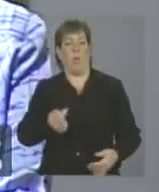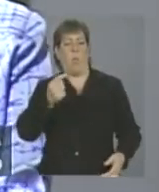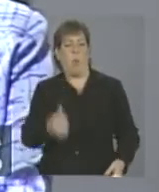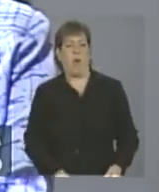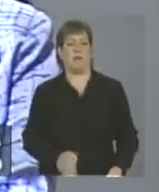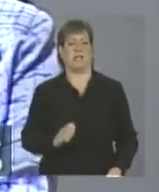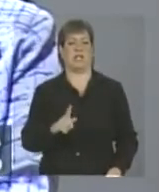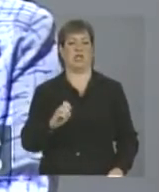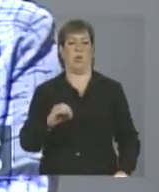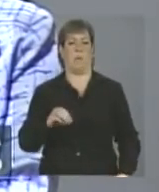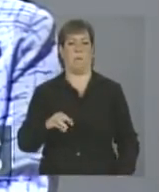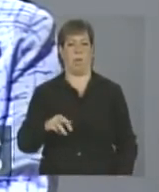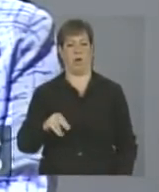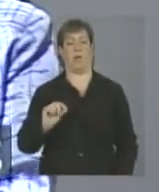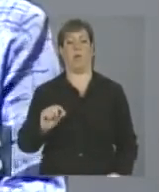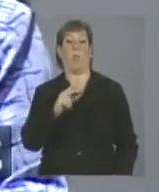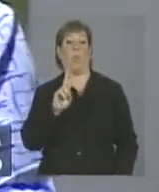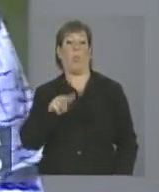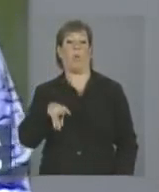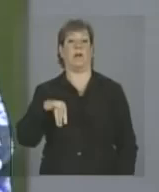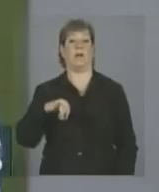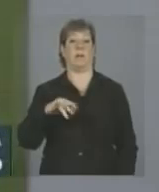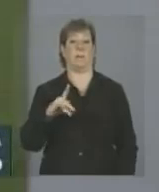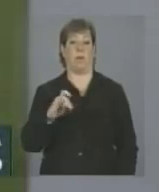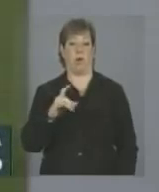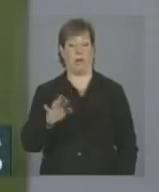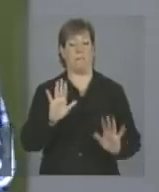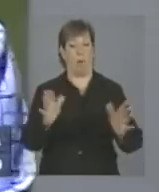hegemonia unipolar, mas que hoje